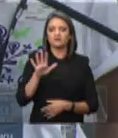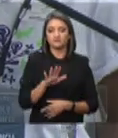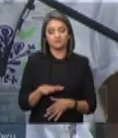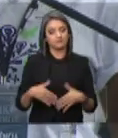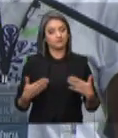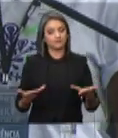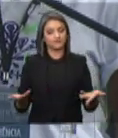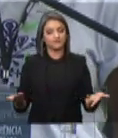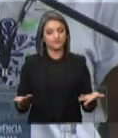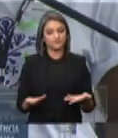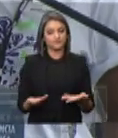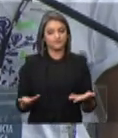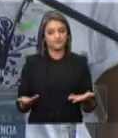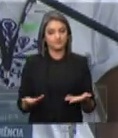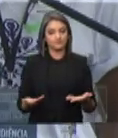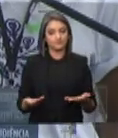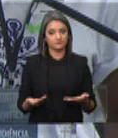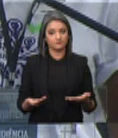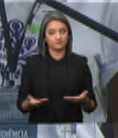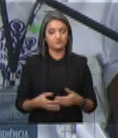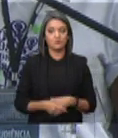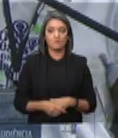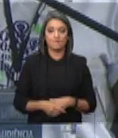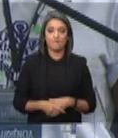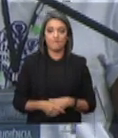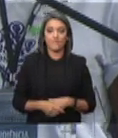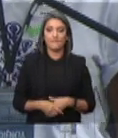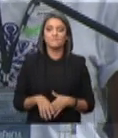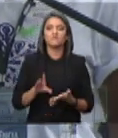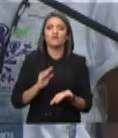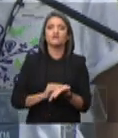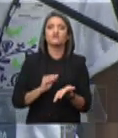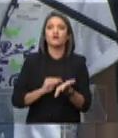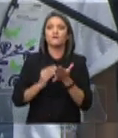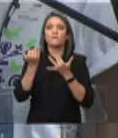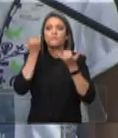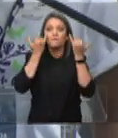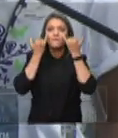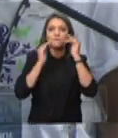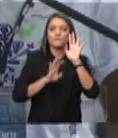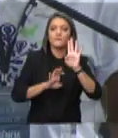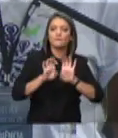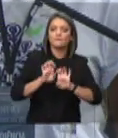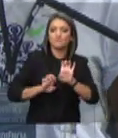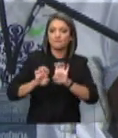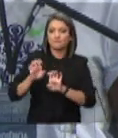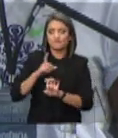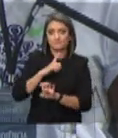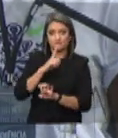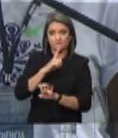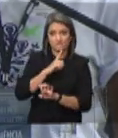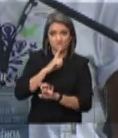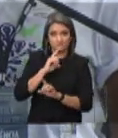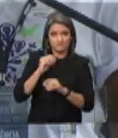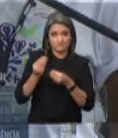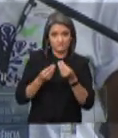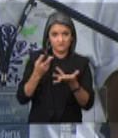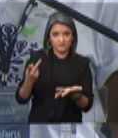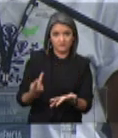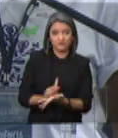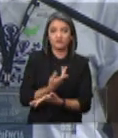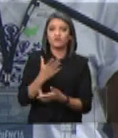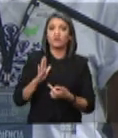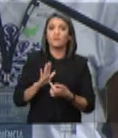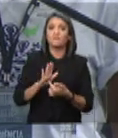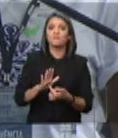atualmente pelo Estado a falta de dados e estatísticas atualizadas acerca de tal situação demonstra